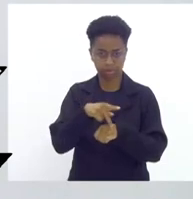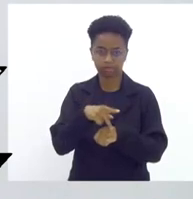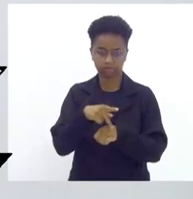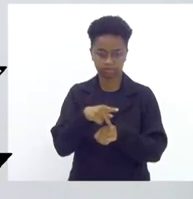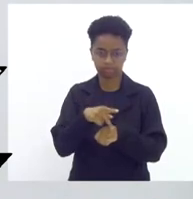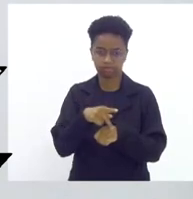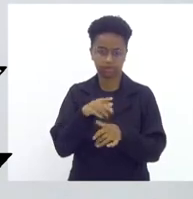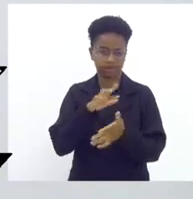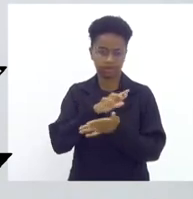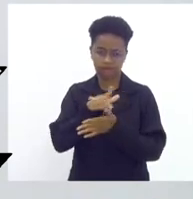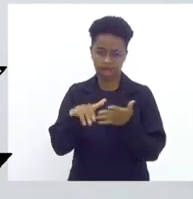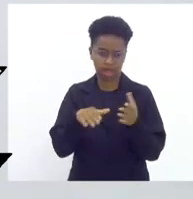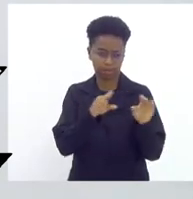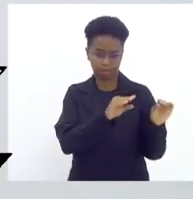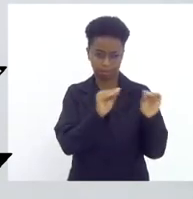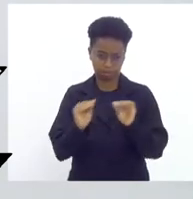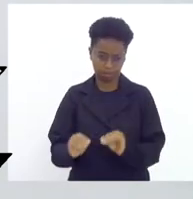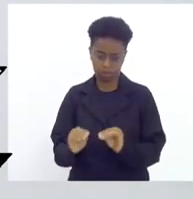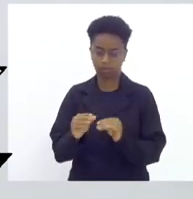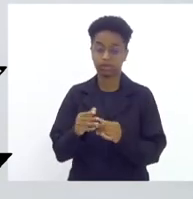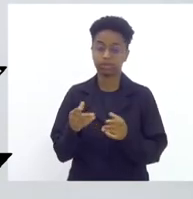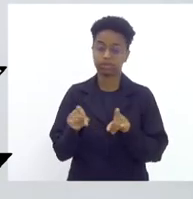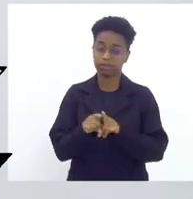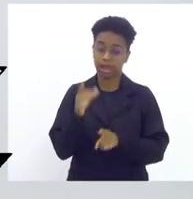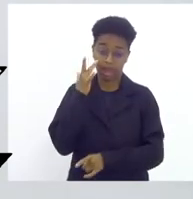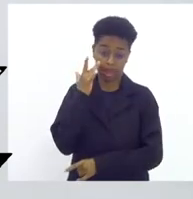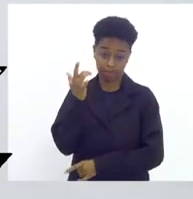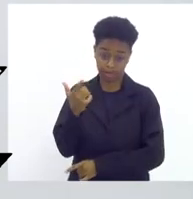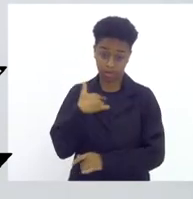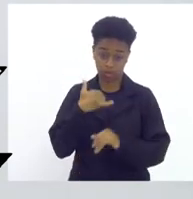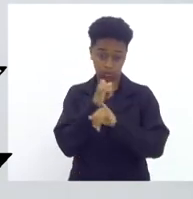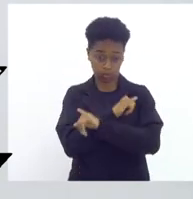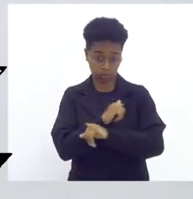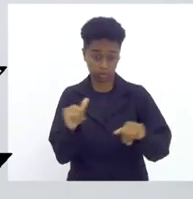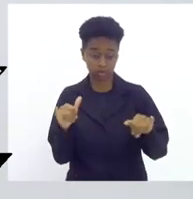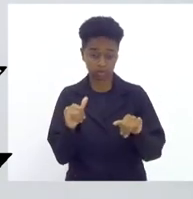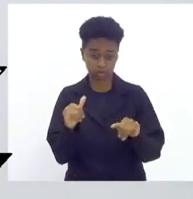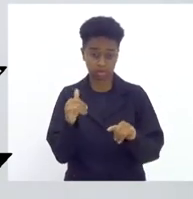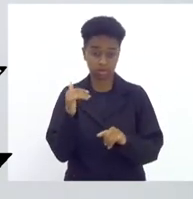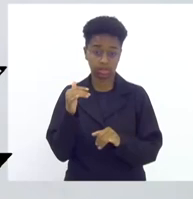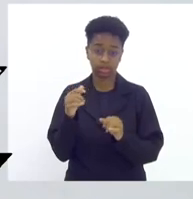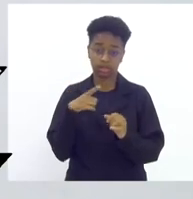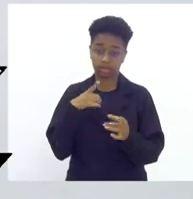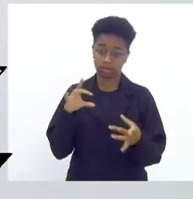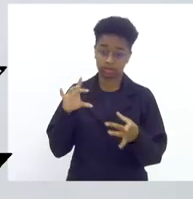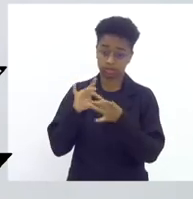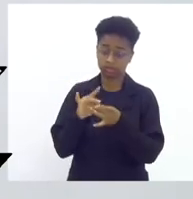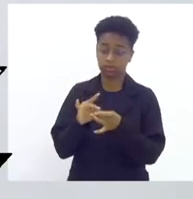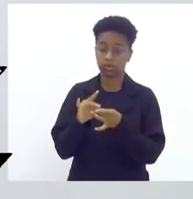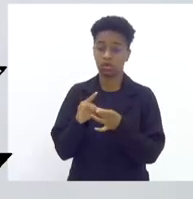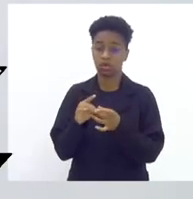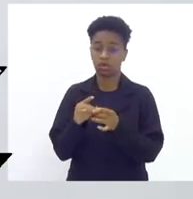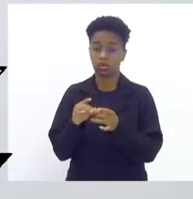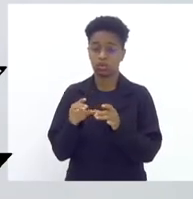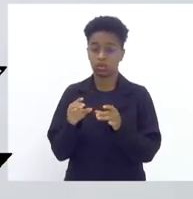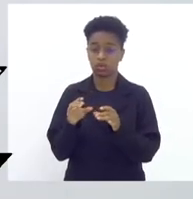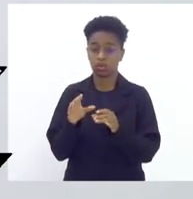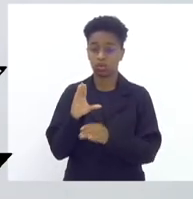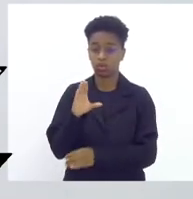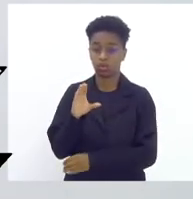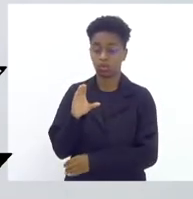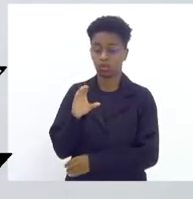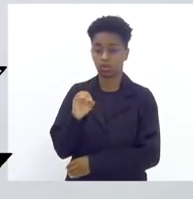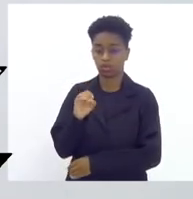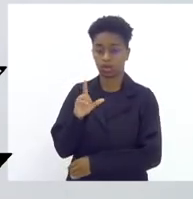diversos migrantes e lá amanhã eu queria anunciar para vocês junto à parceria de um coletivo da comunidade